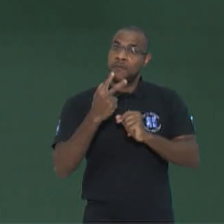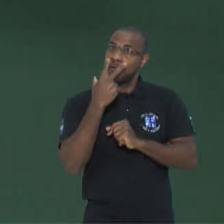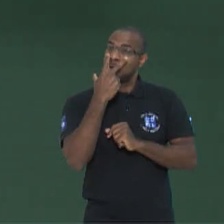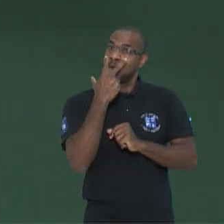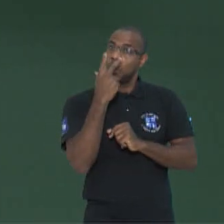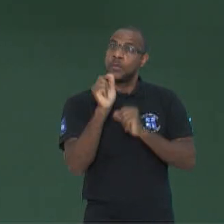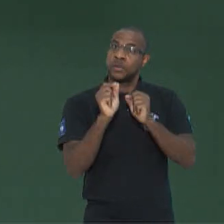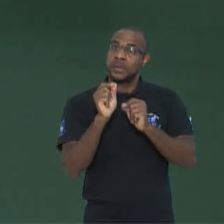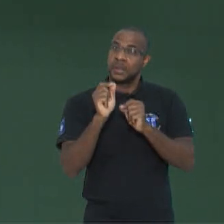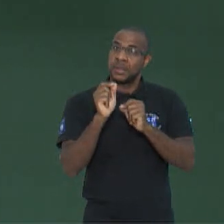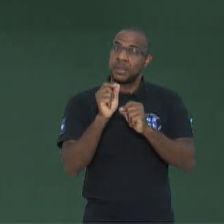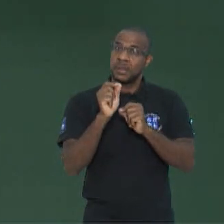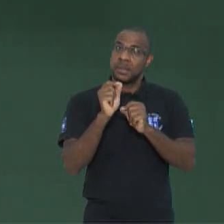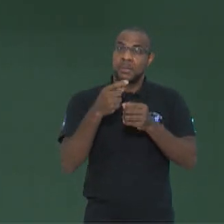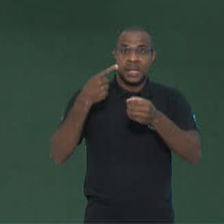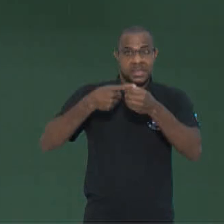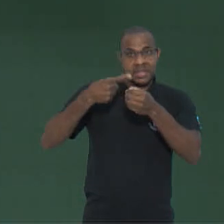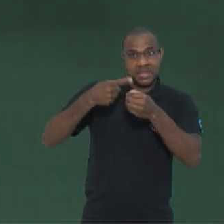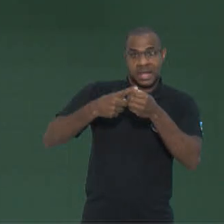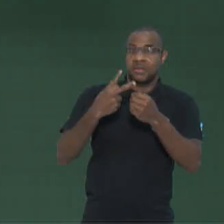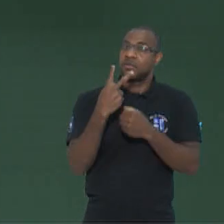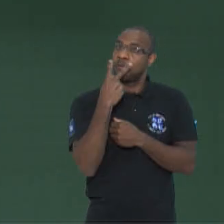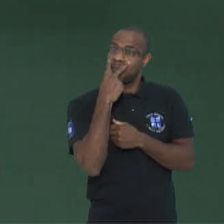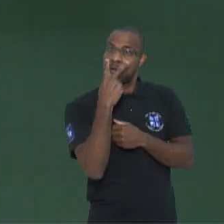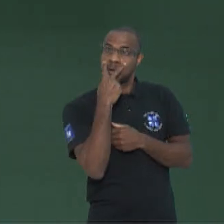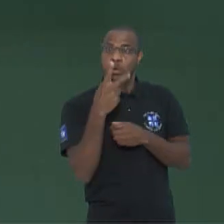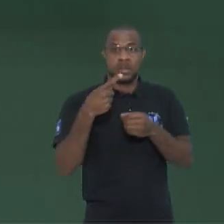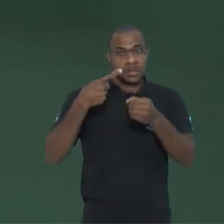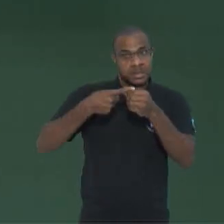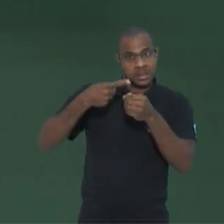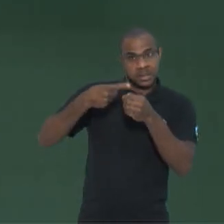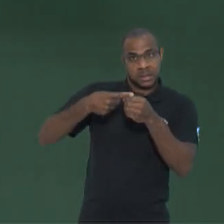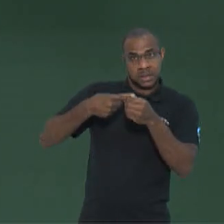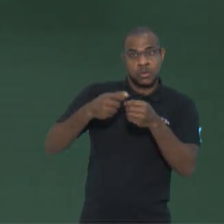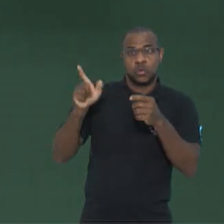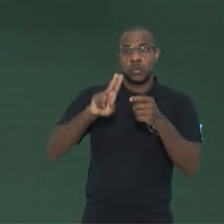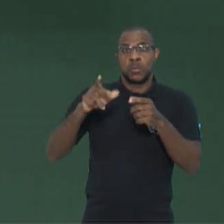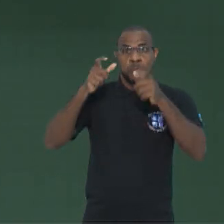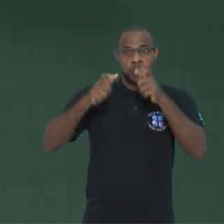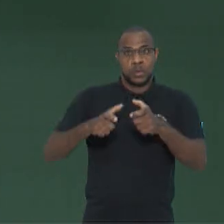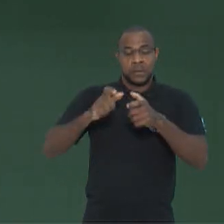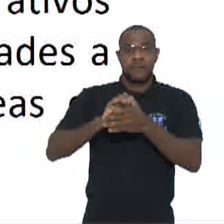pessoa, certo? Que aqui vocês podem confundir. Não, não é pessoa, é o nome do lugar.